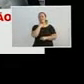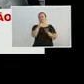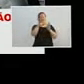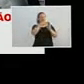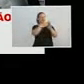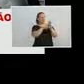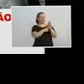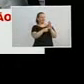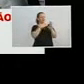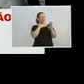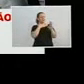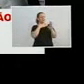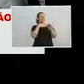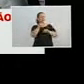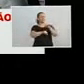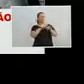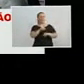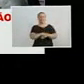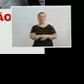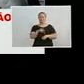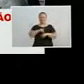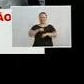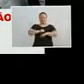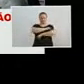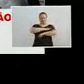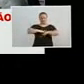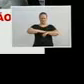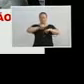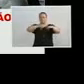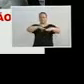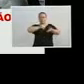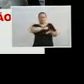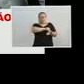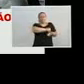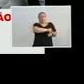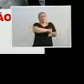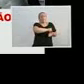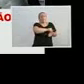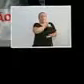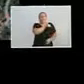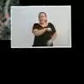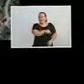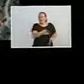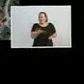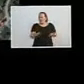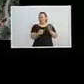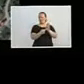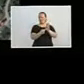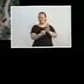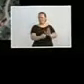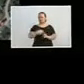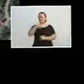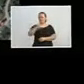jogando o resto de asfalto, pedra, tudo dentro do Rio Itajaí. Esse é o exemplo que o vice-prefeito, agente